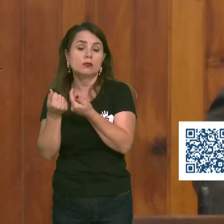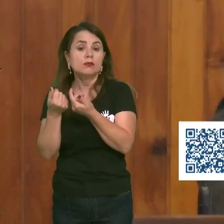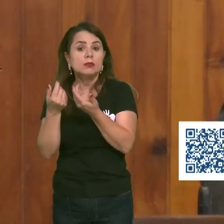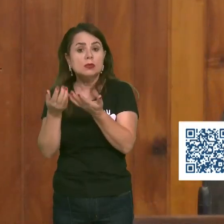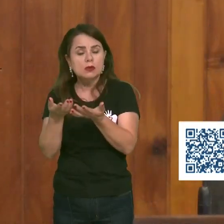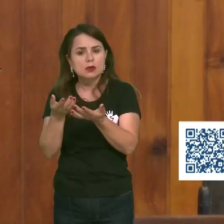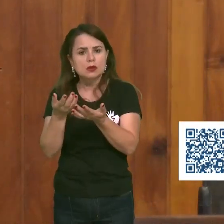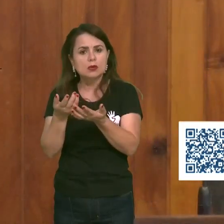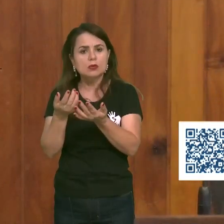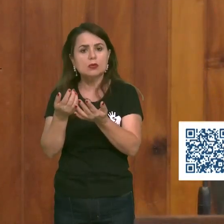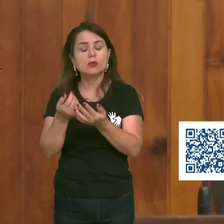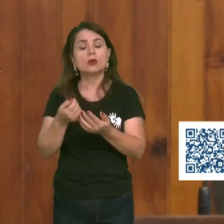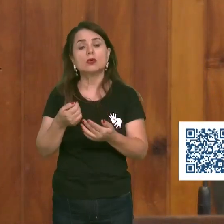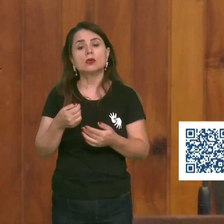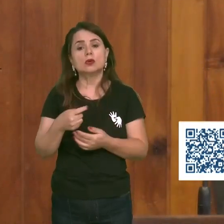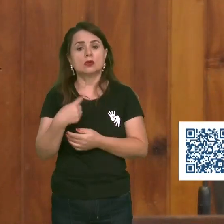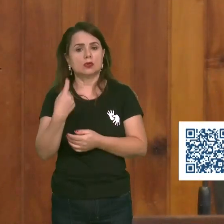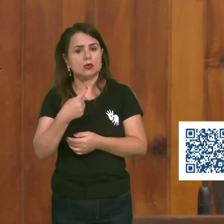Social